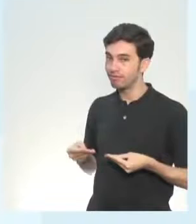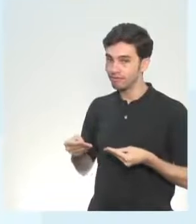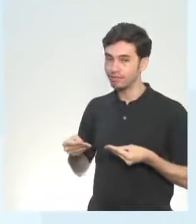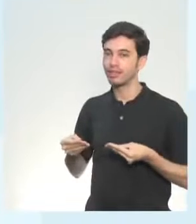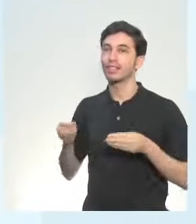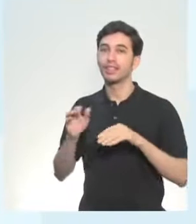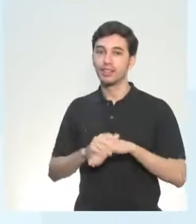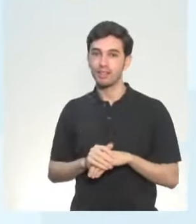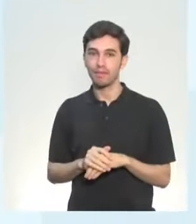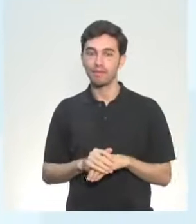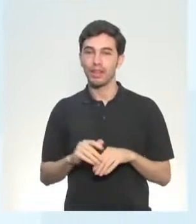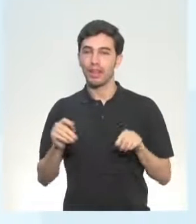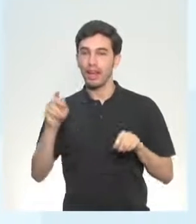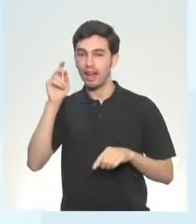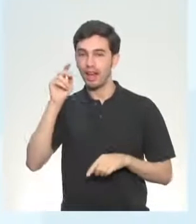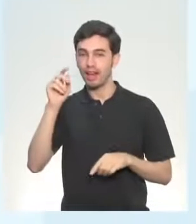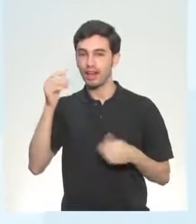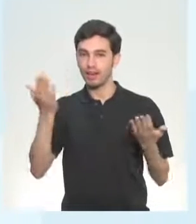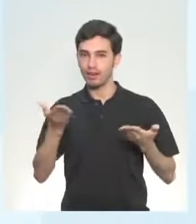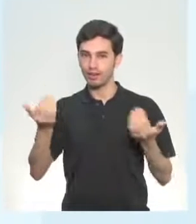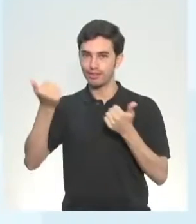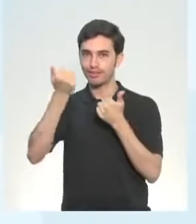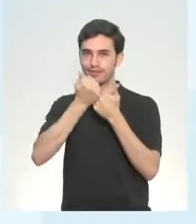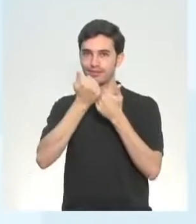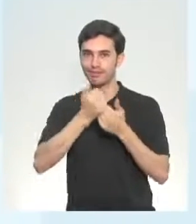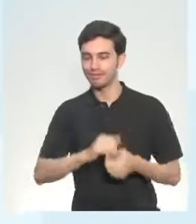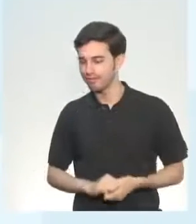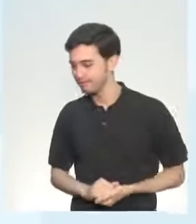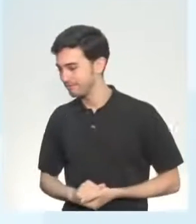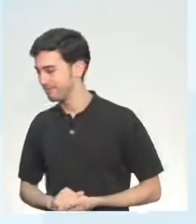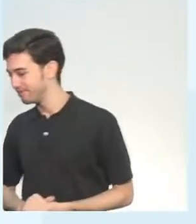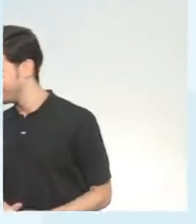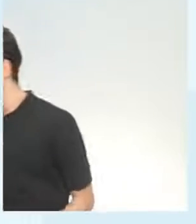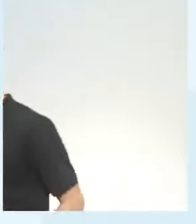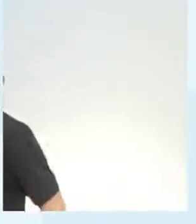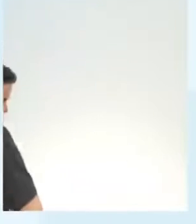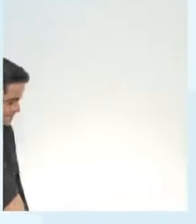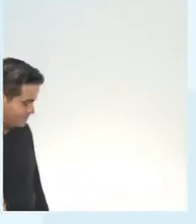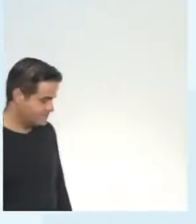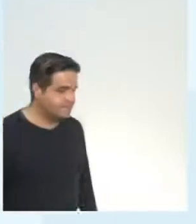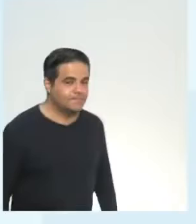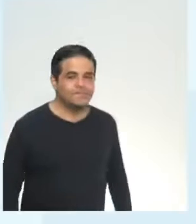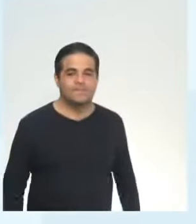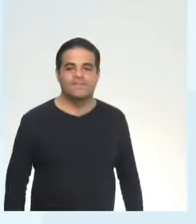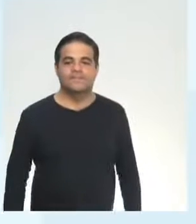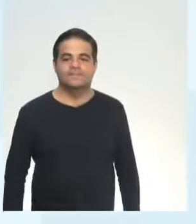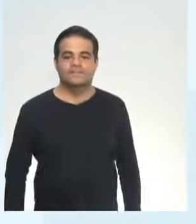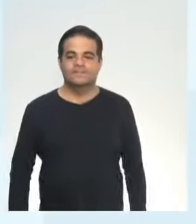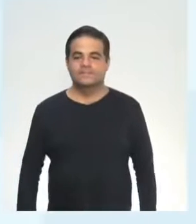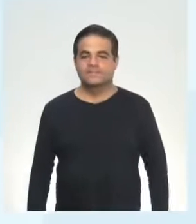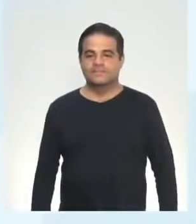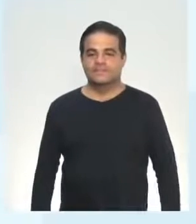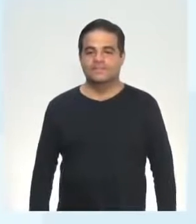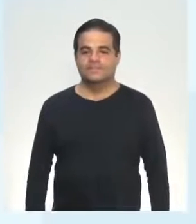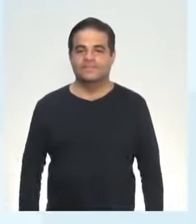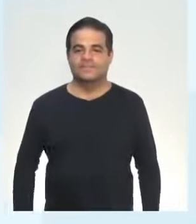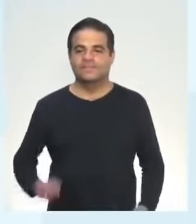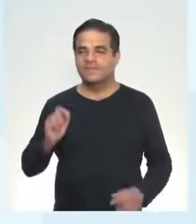Lembram que eu disse para vocês relacionarem com destino? Né? Então, destinatário, destino. Então, quem receberá essa carta,